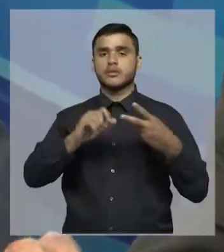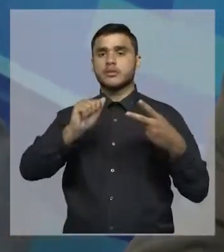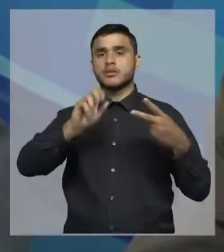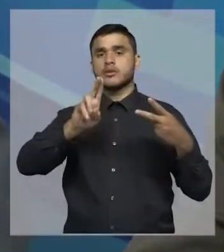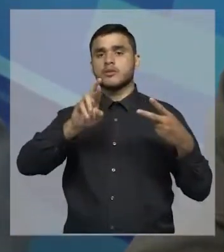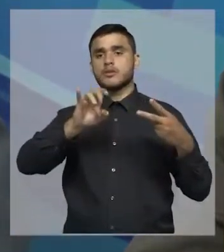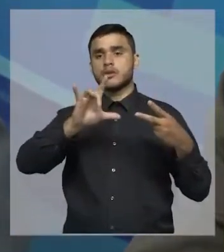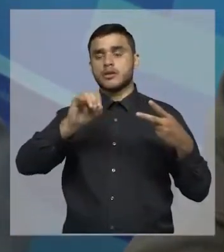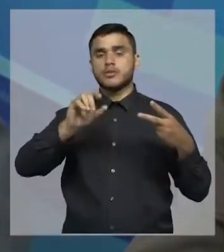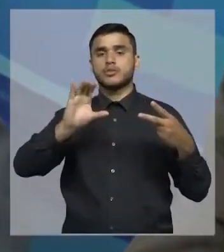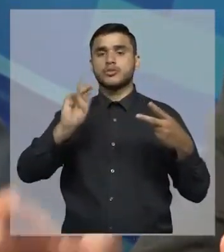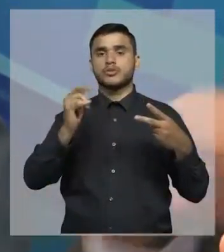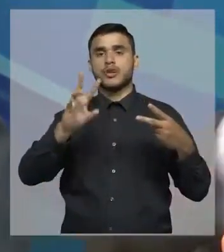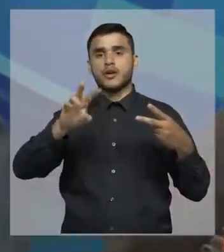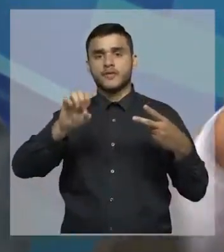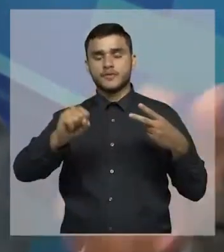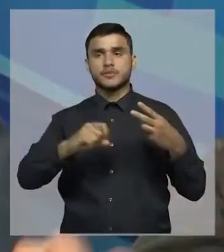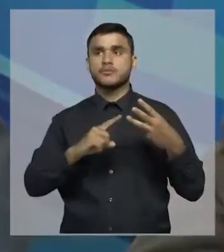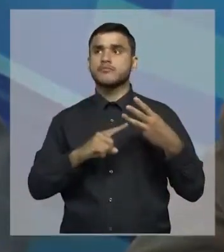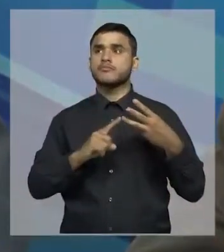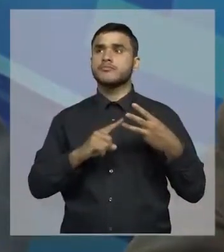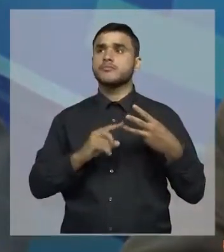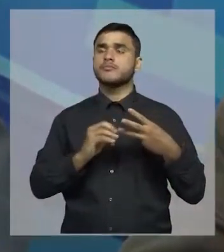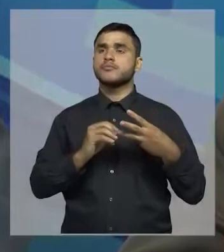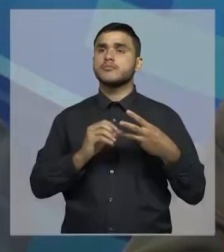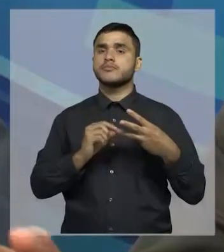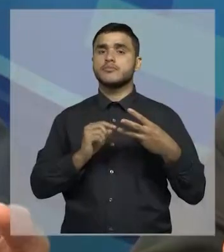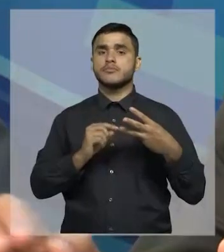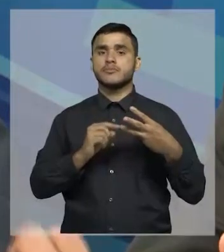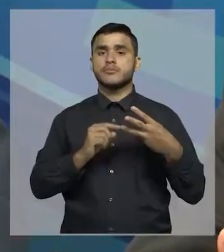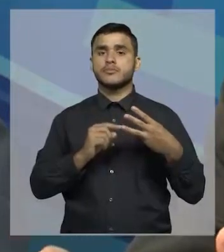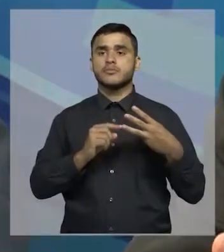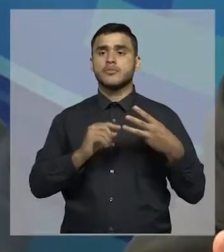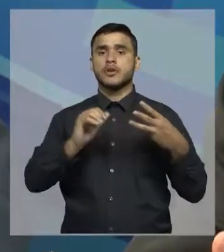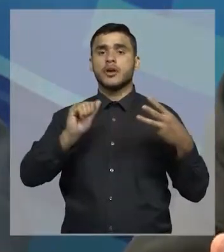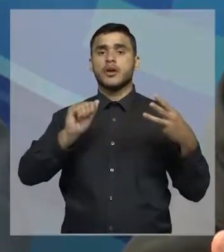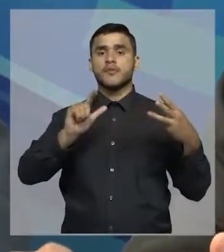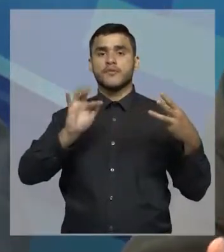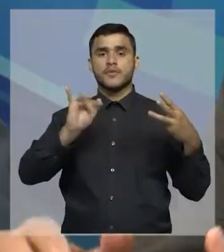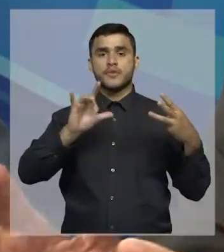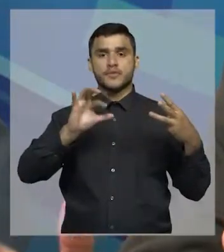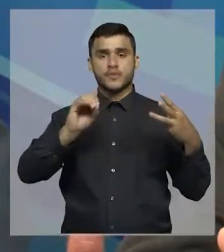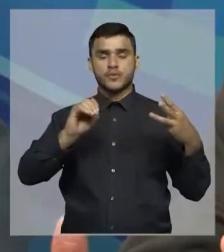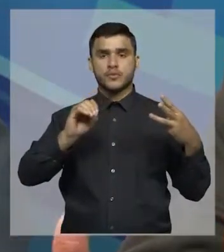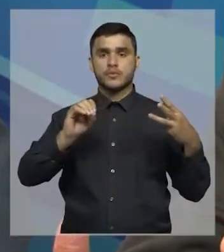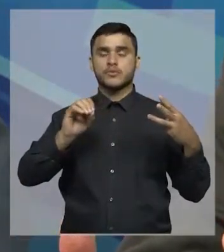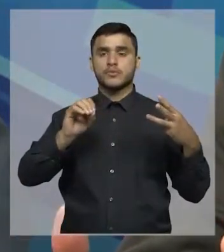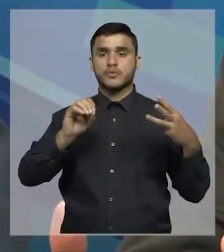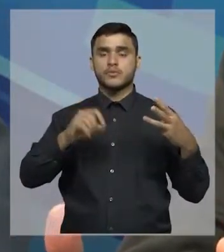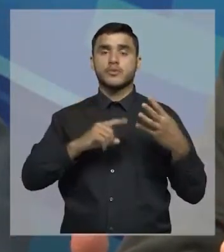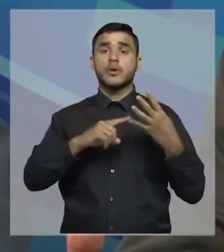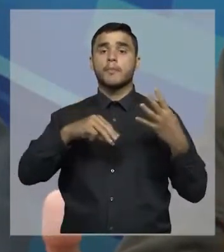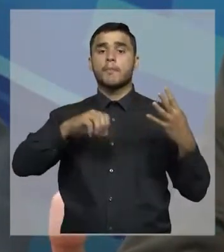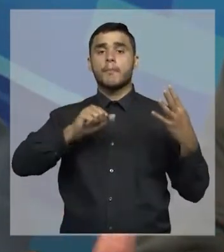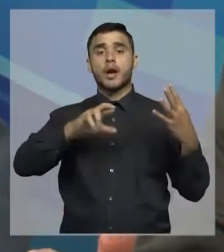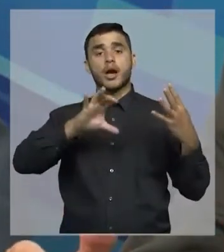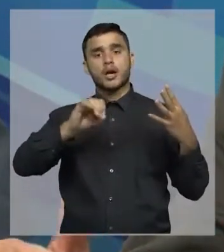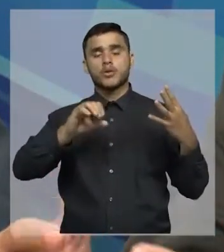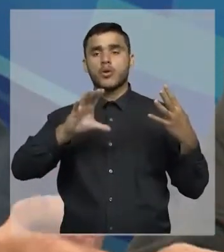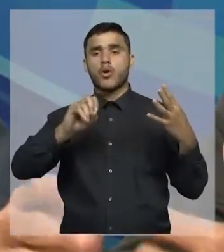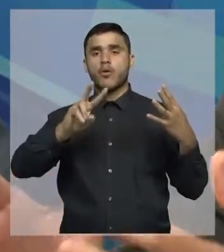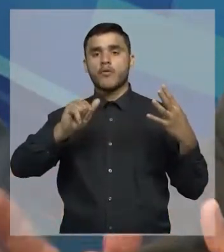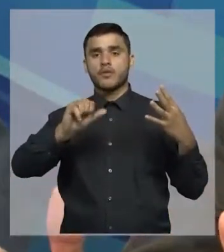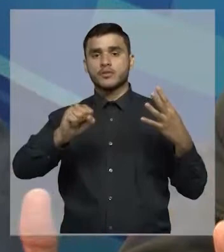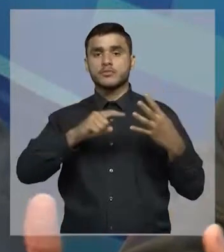Chaves, o empresário lá de São Paulo, o Afif Domingues, até o Mário Covas, que era um